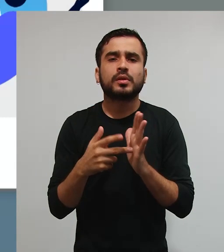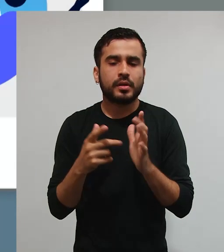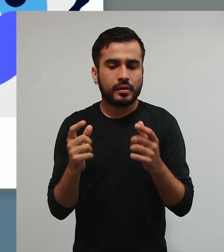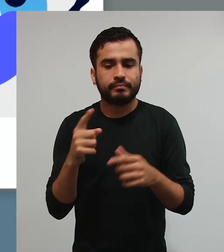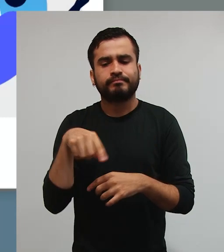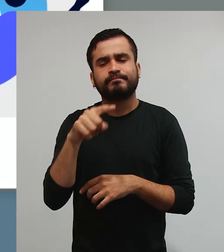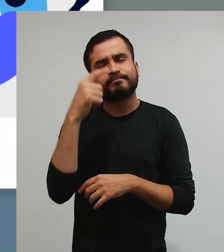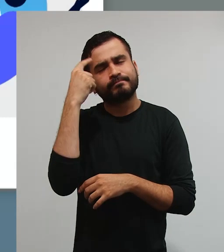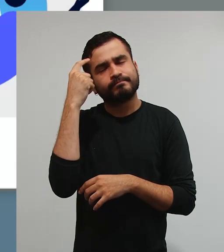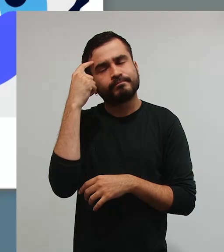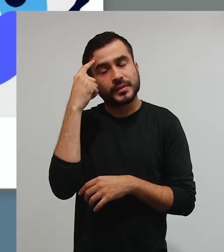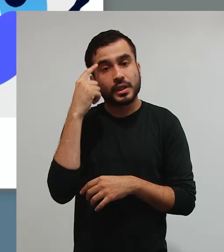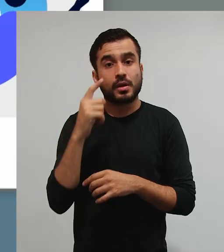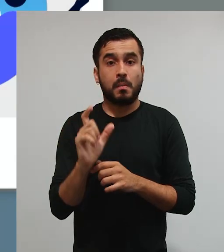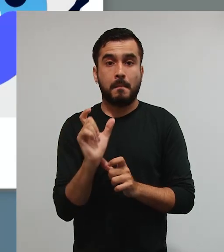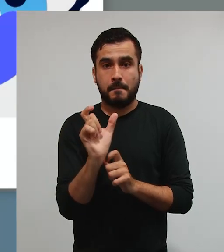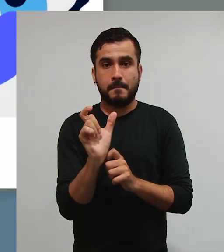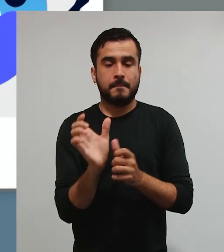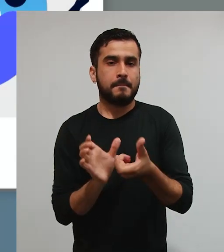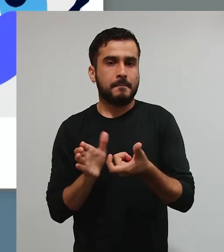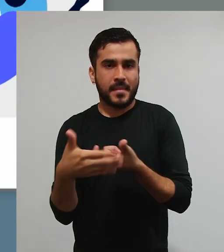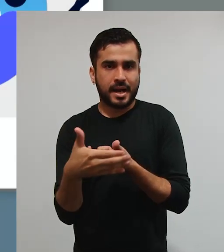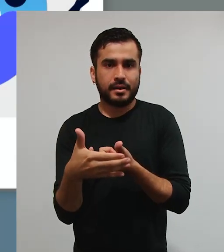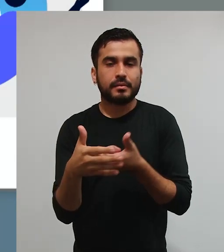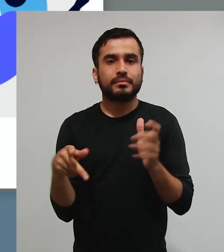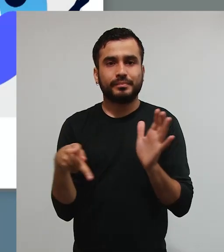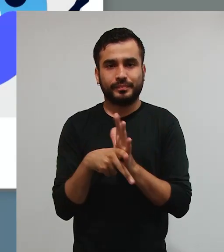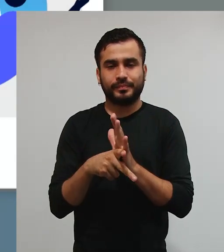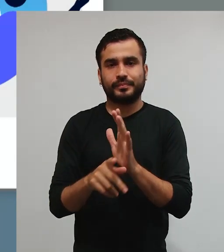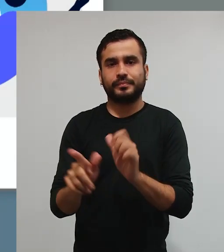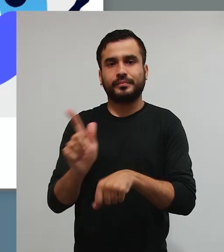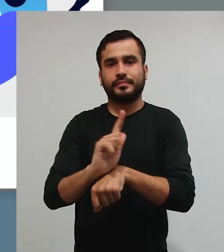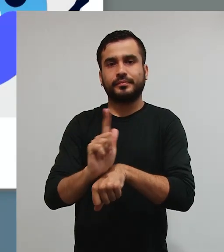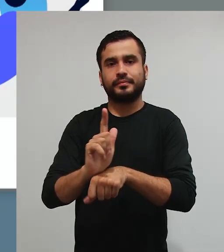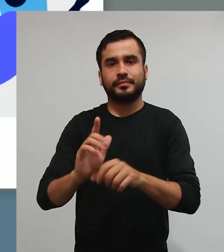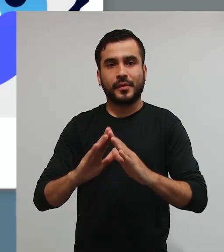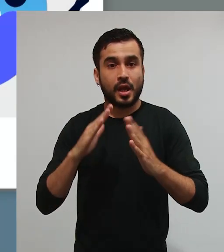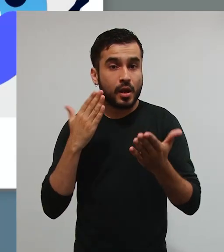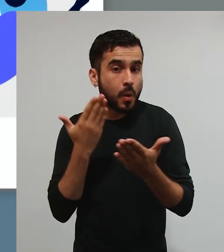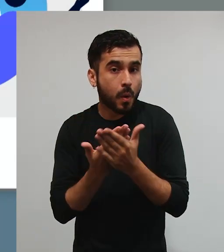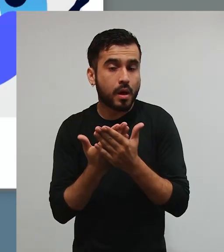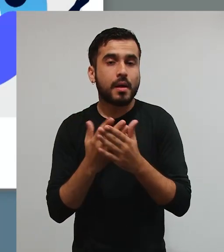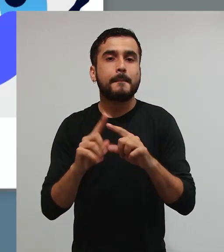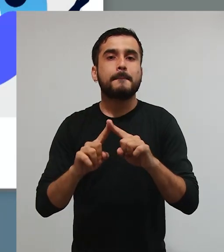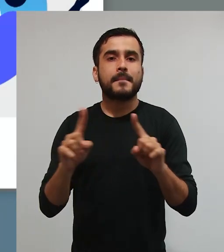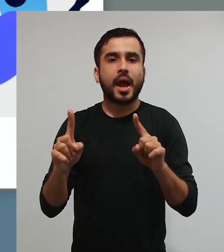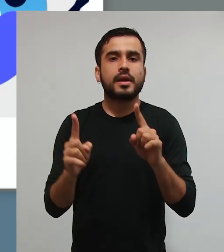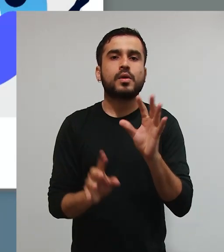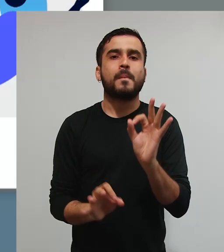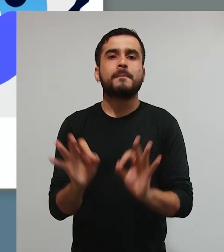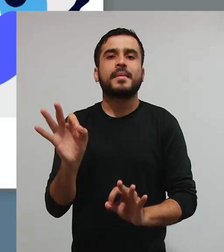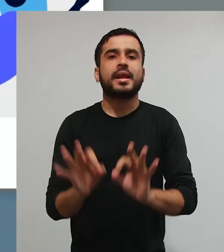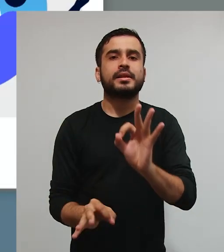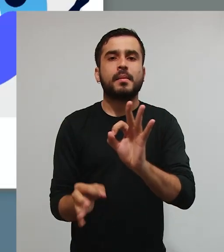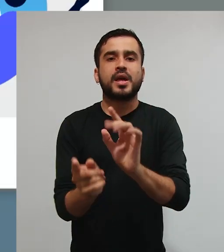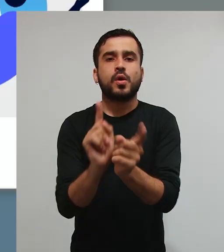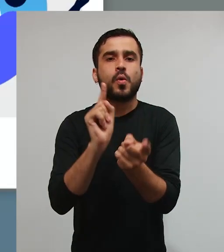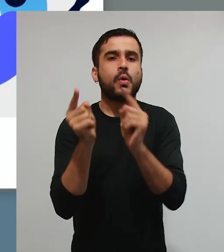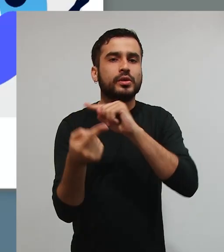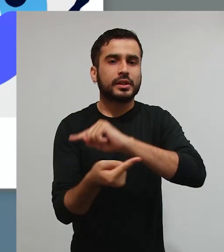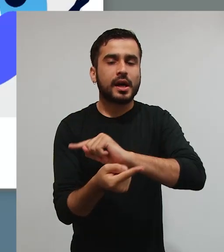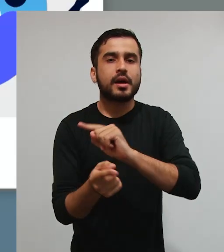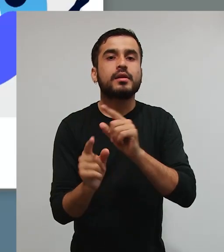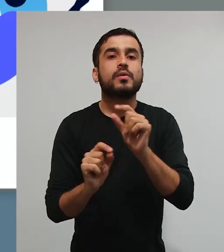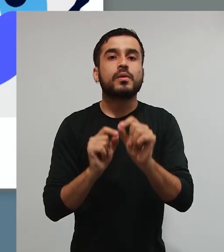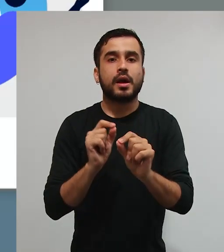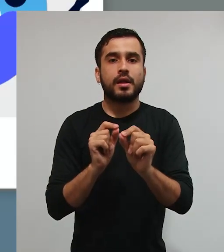vocês devem estar aí revendo esses termos em gestão escolar, mas o planejamento reverso é uma ideia que se situa